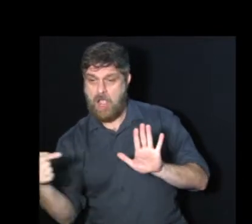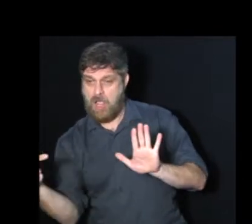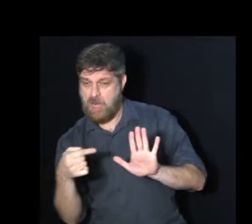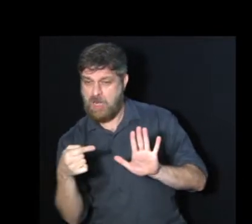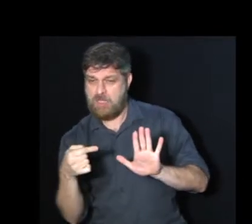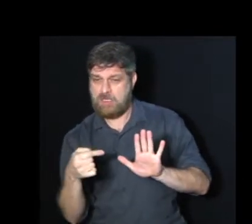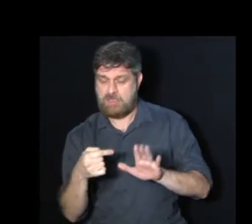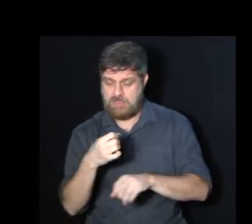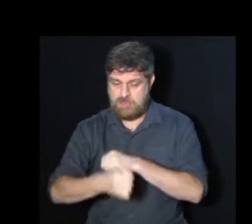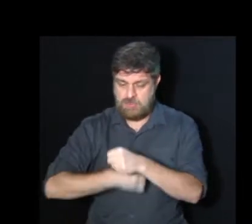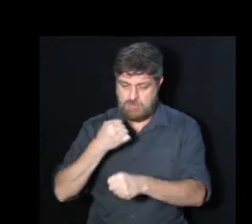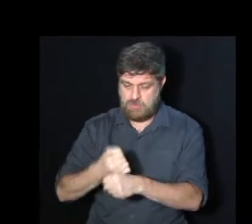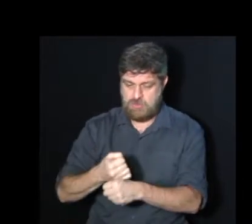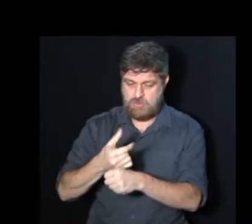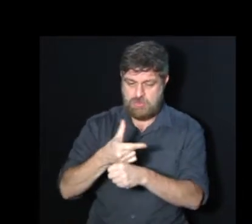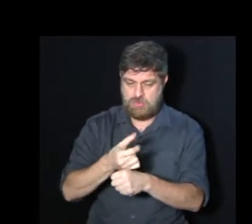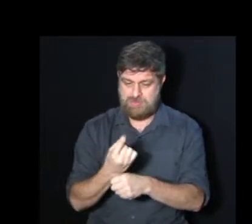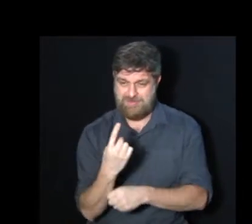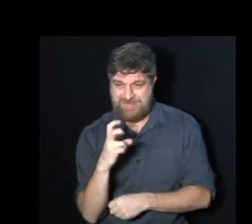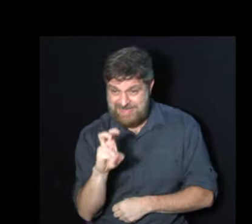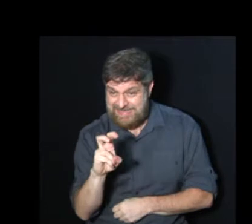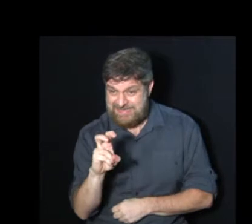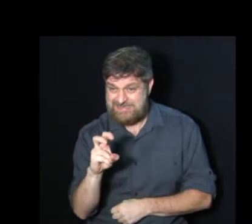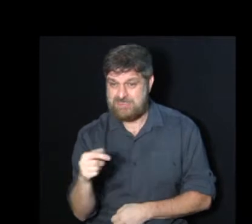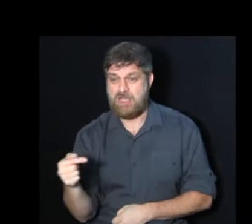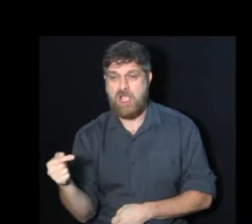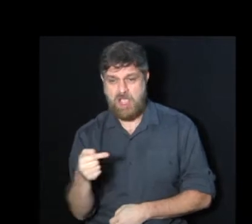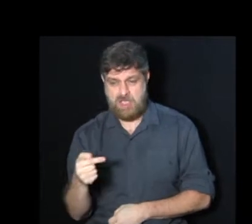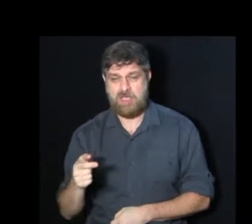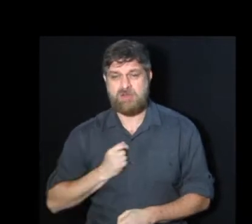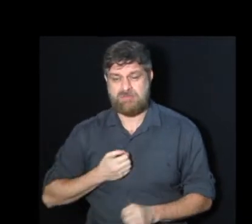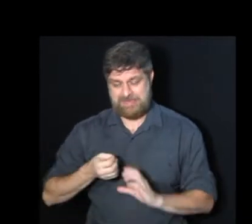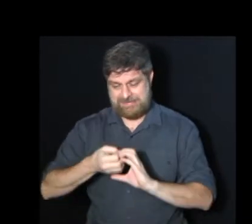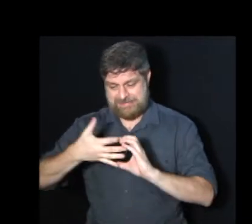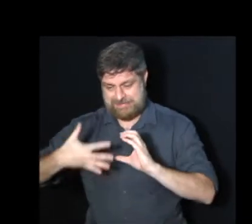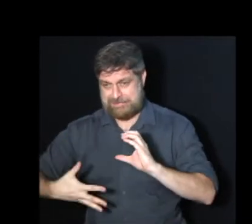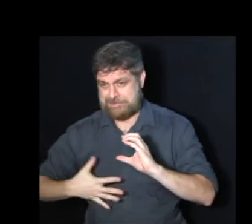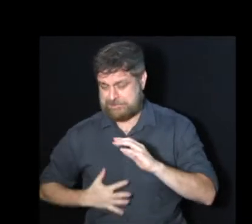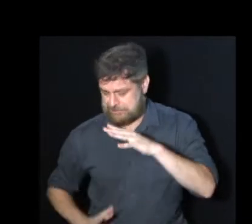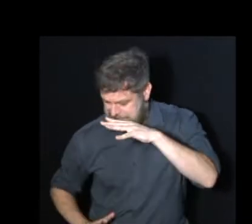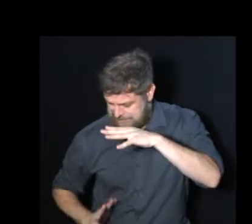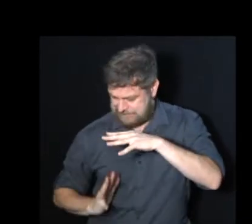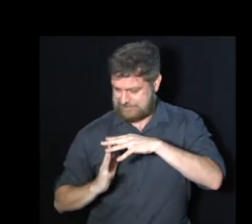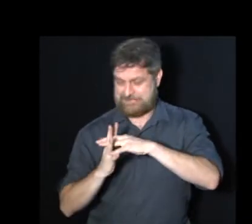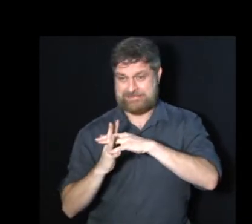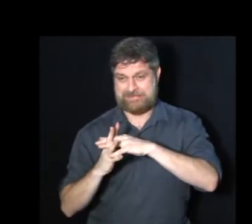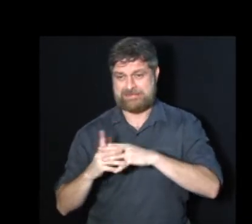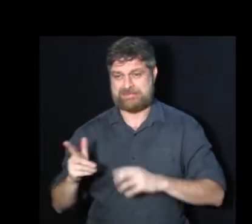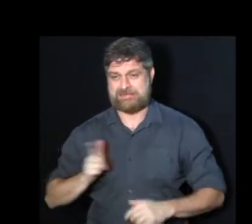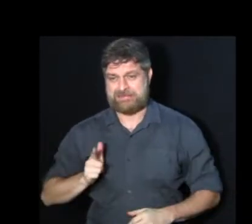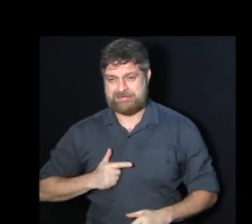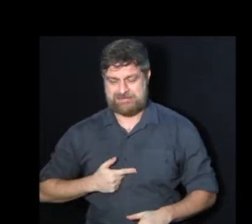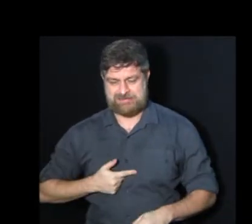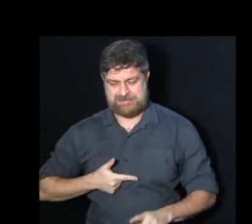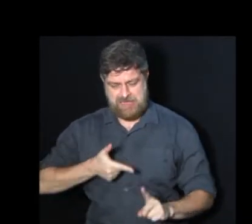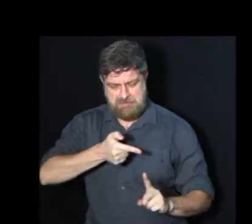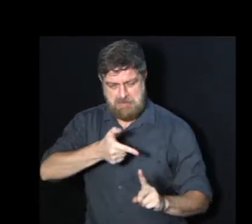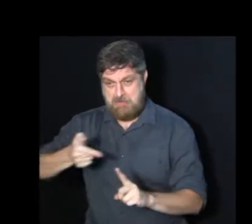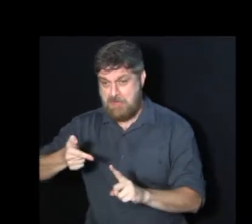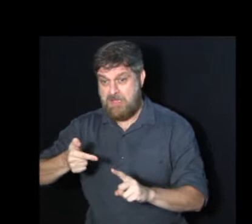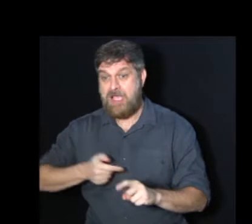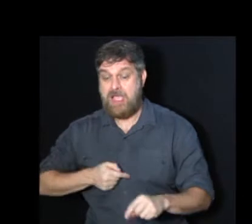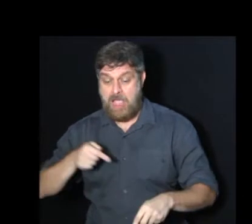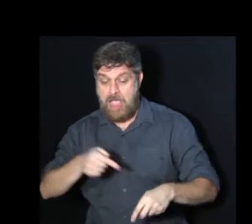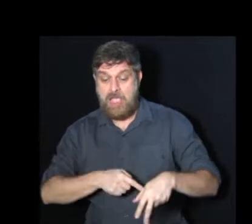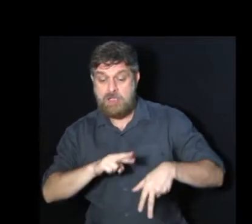desde 2015, então é uma caracterização agravante aos casos de homicídio. O Brasil